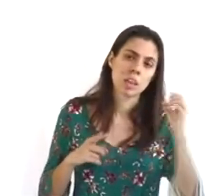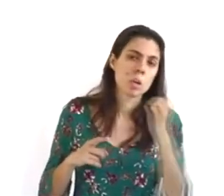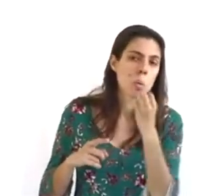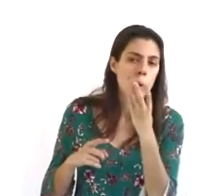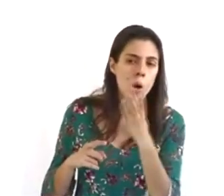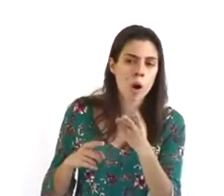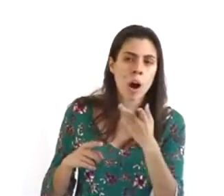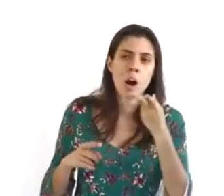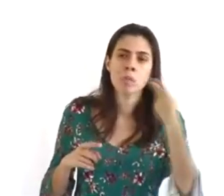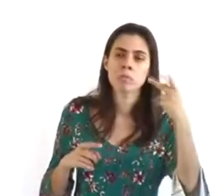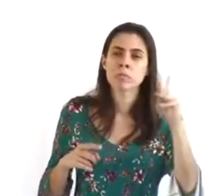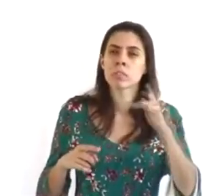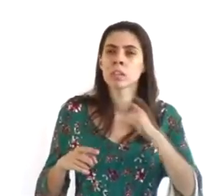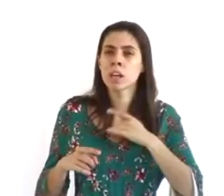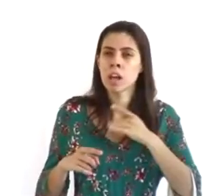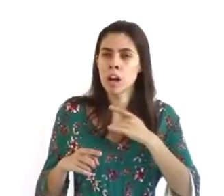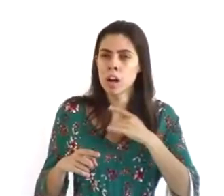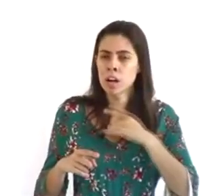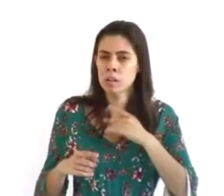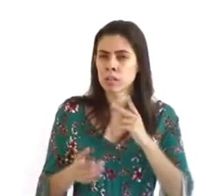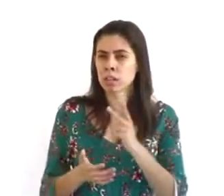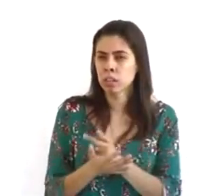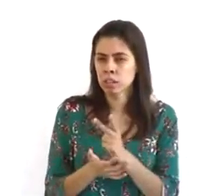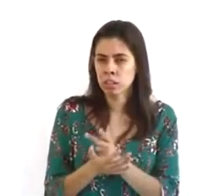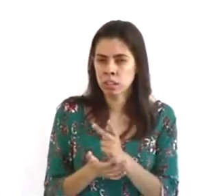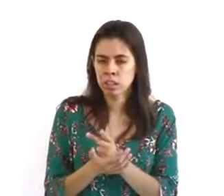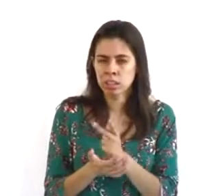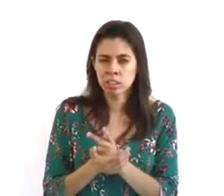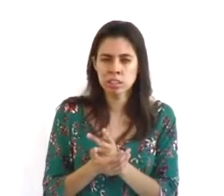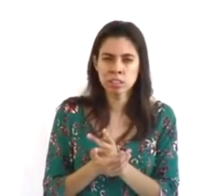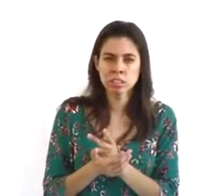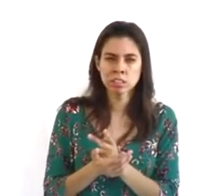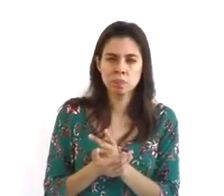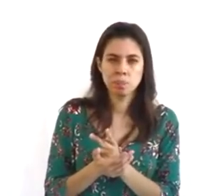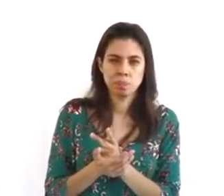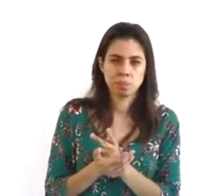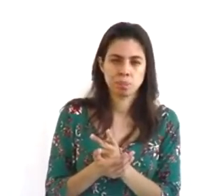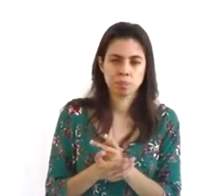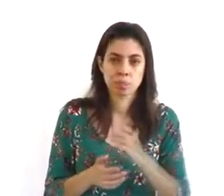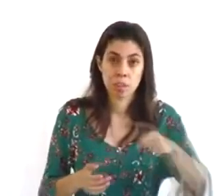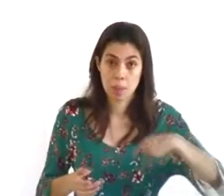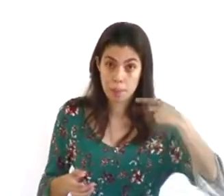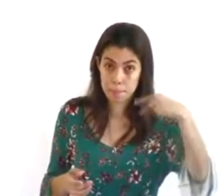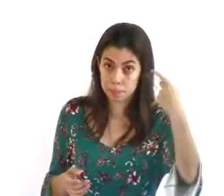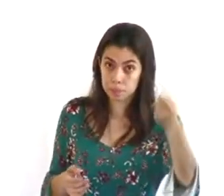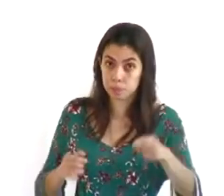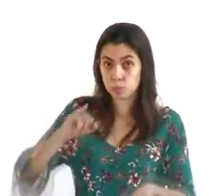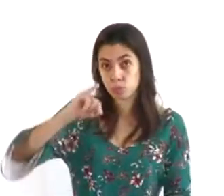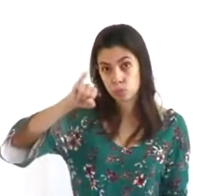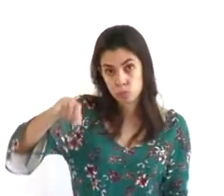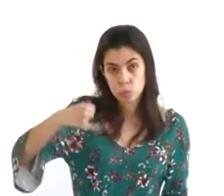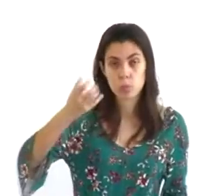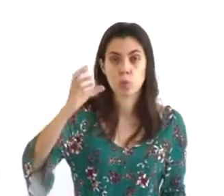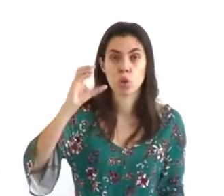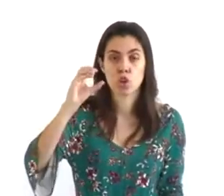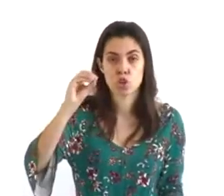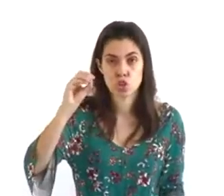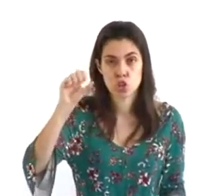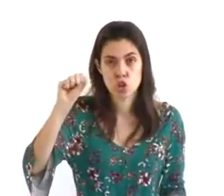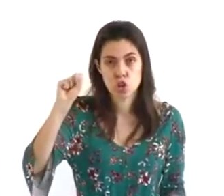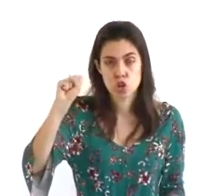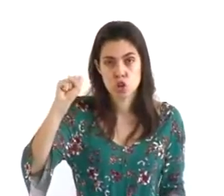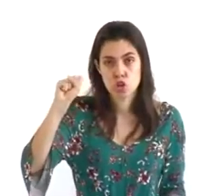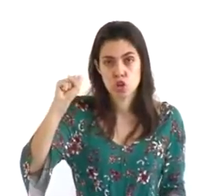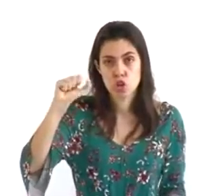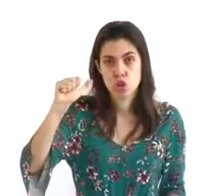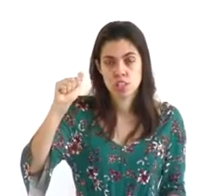sua misericórdia dura para sempre. Quando o rei Josafá está diante dos seus inimigos e Deus dá uma ordem